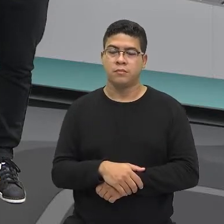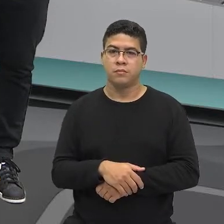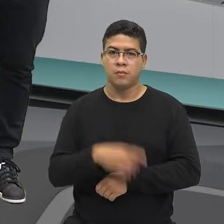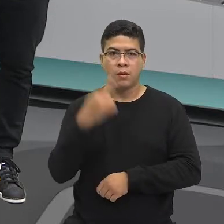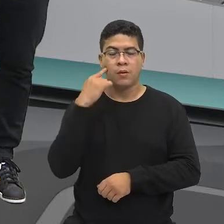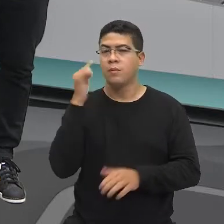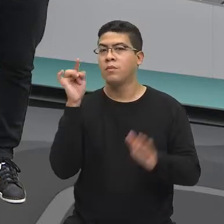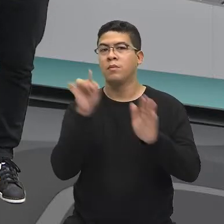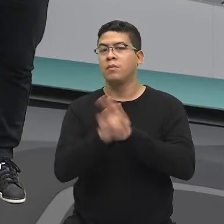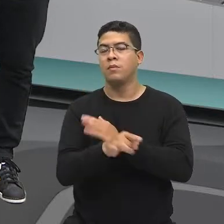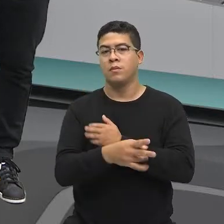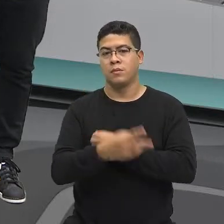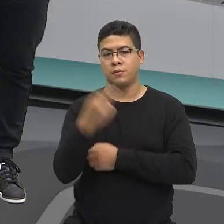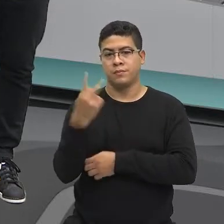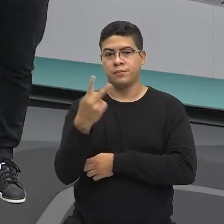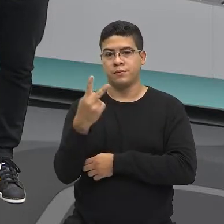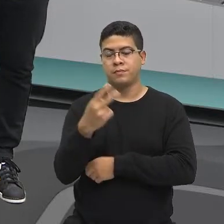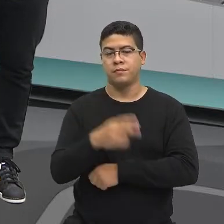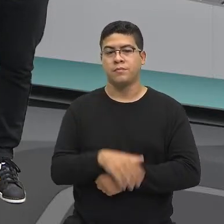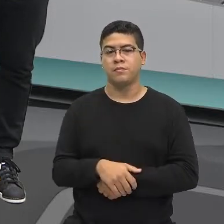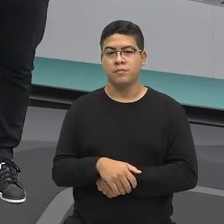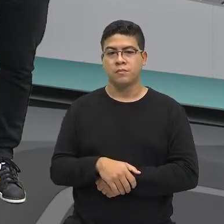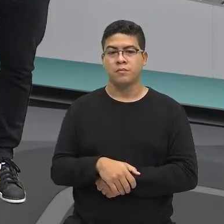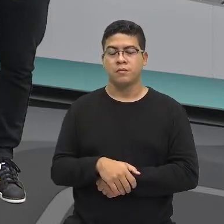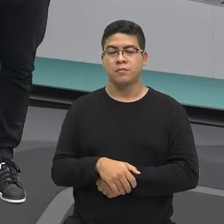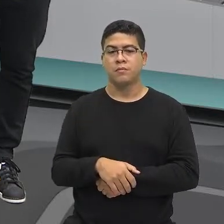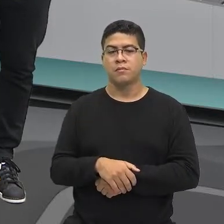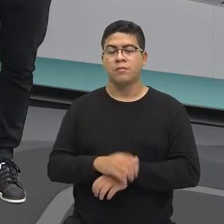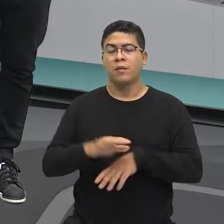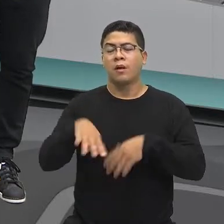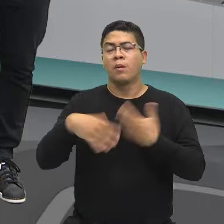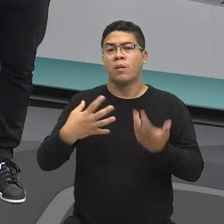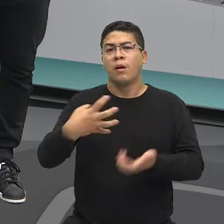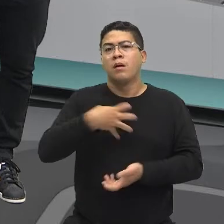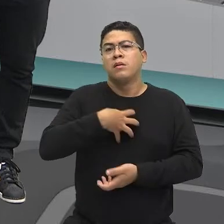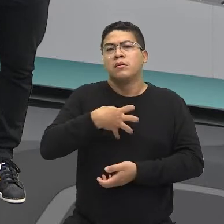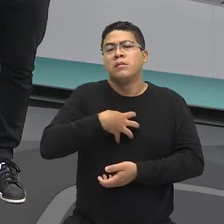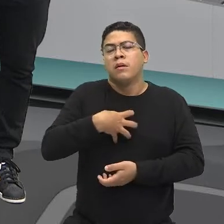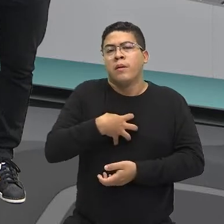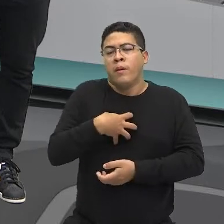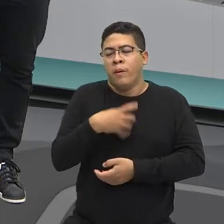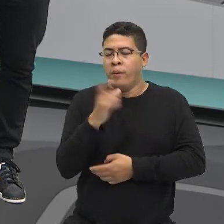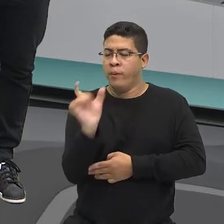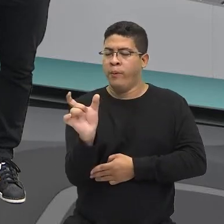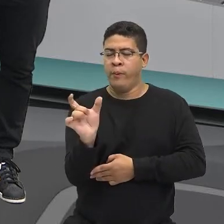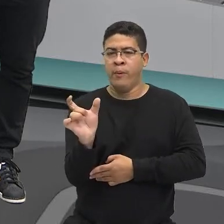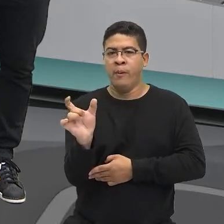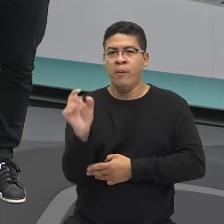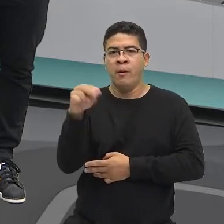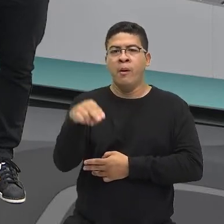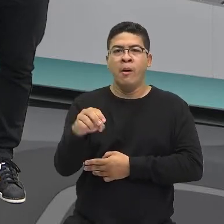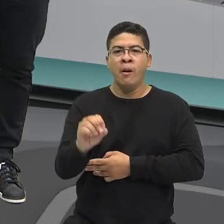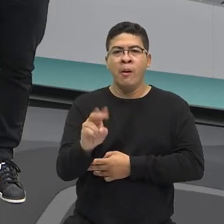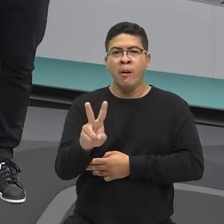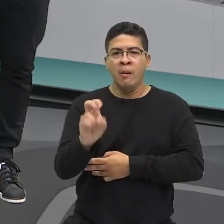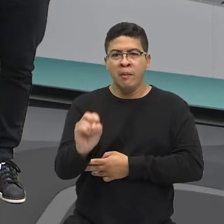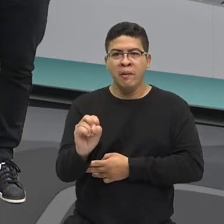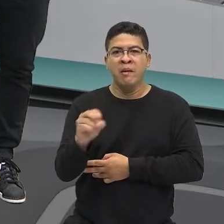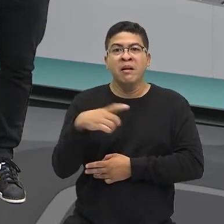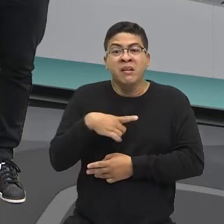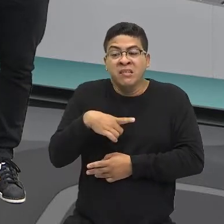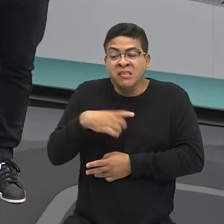olha só. Segunda pergunta. Qual é o sentido dessa palavra novo na expressão